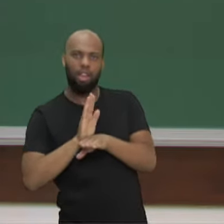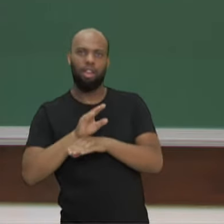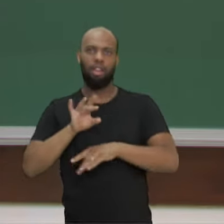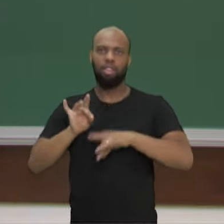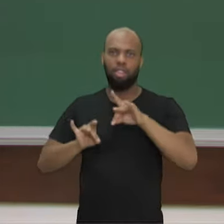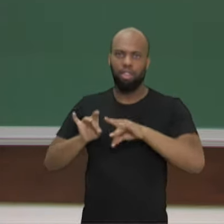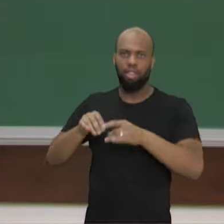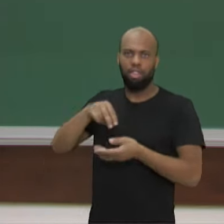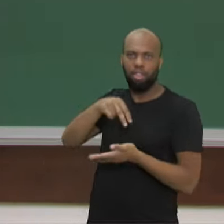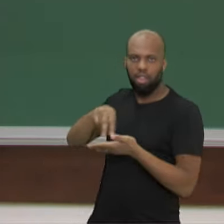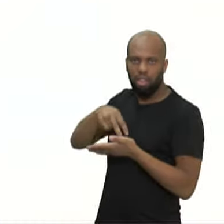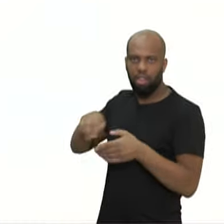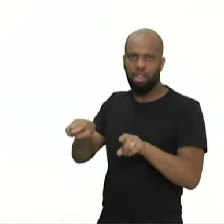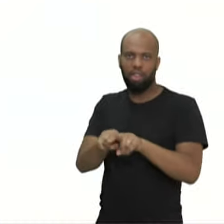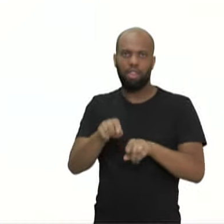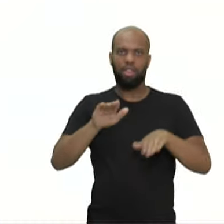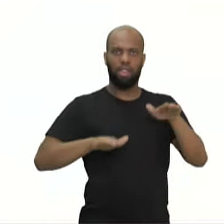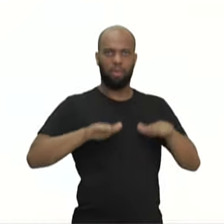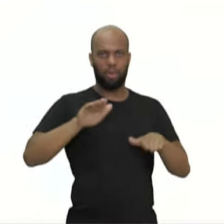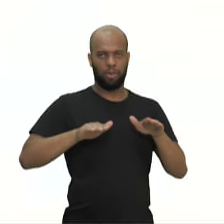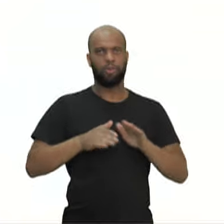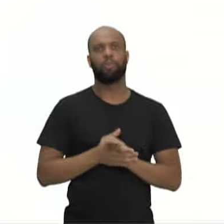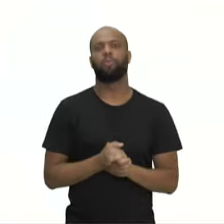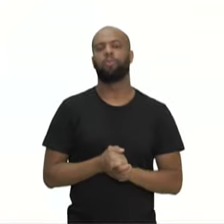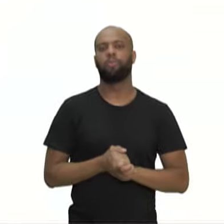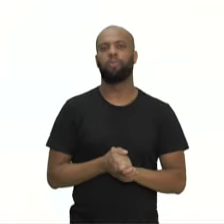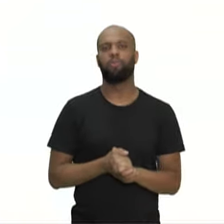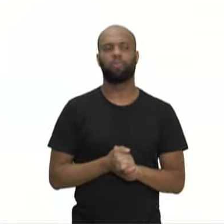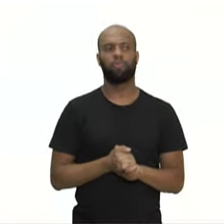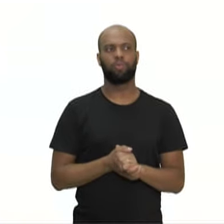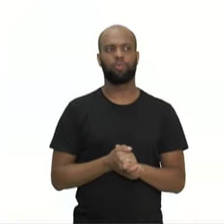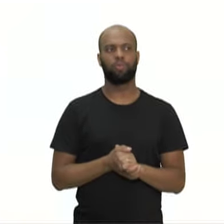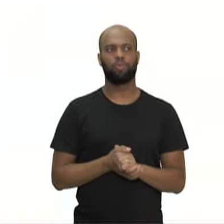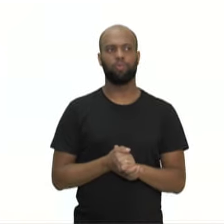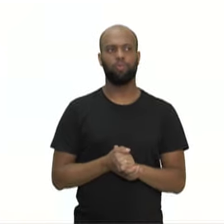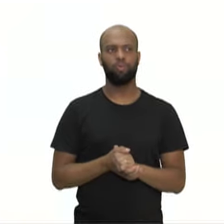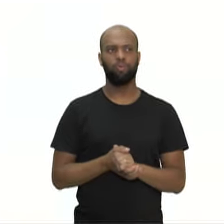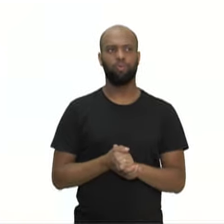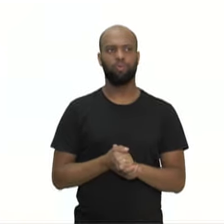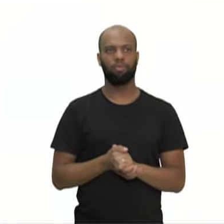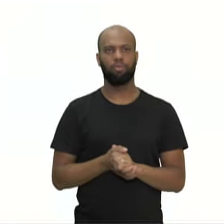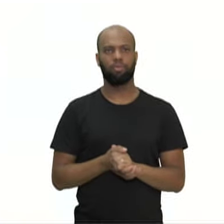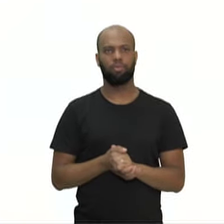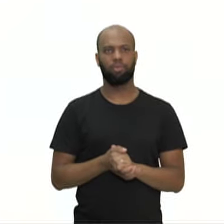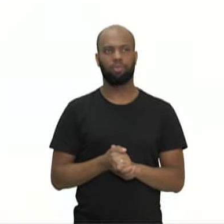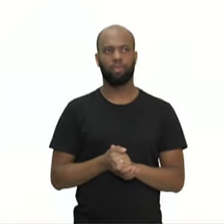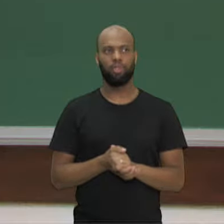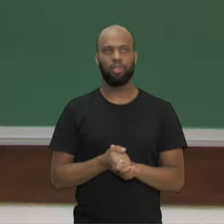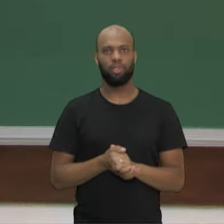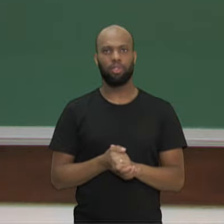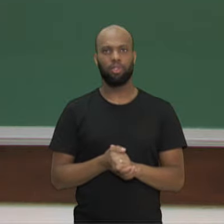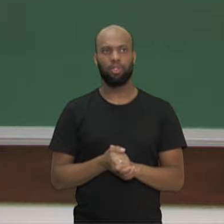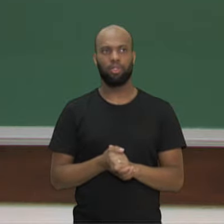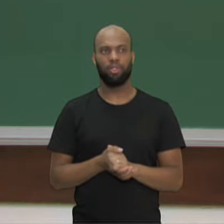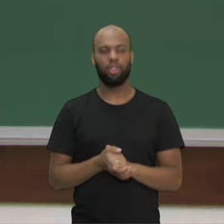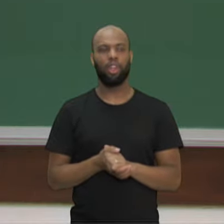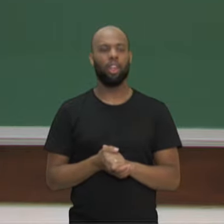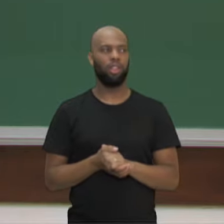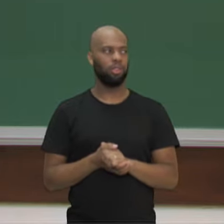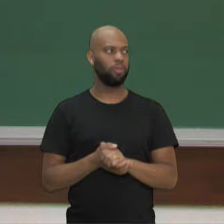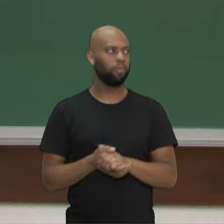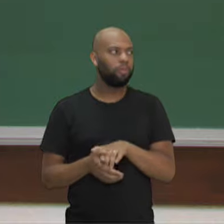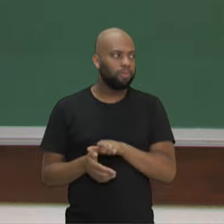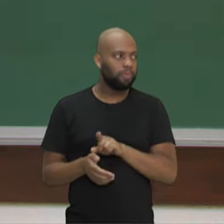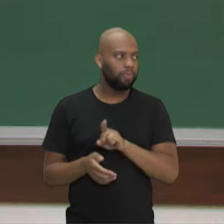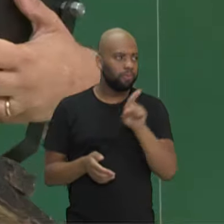nome diferente, tá? Para a mesma coisa. Então, olha só, é esse aqui é a